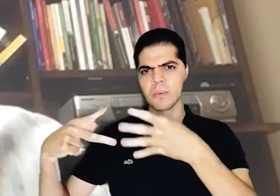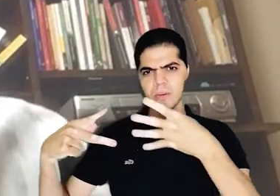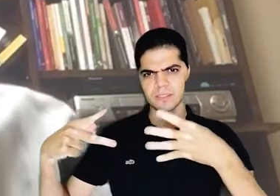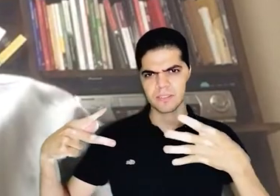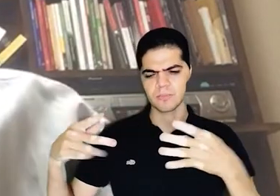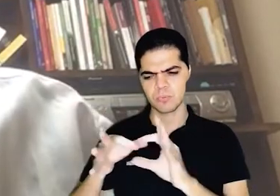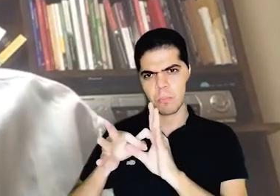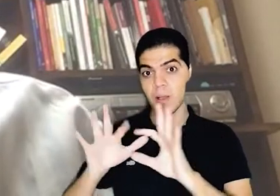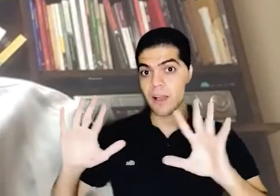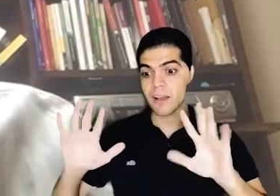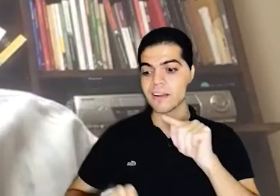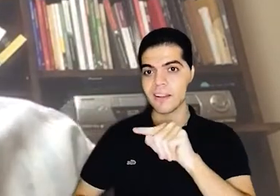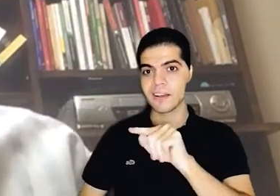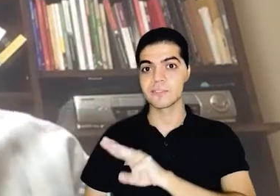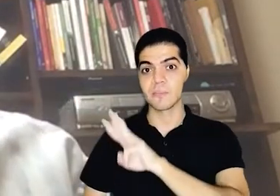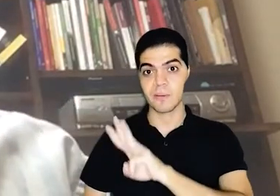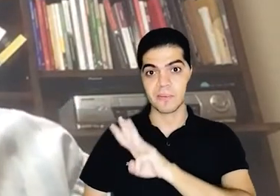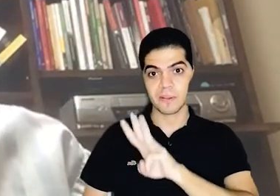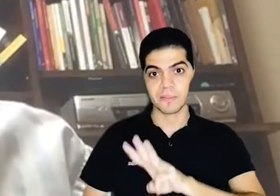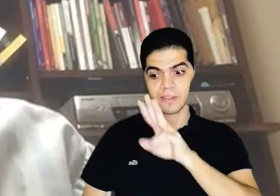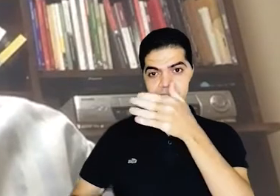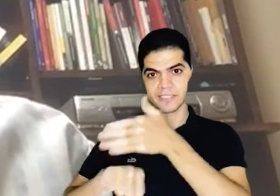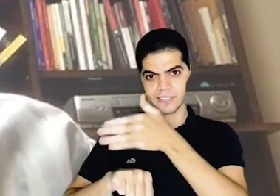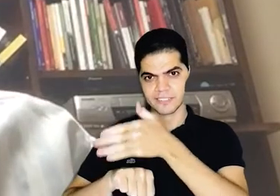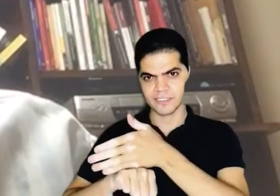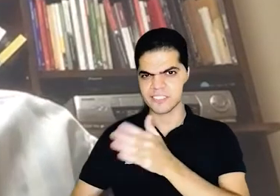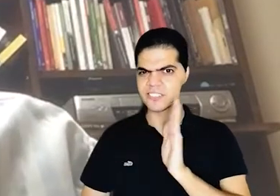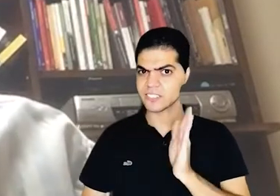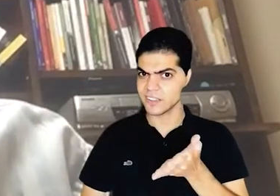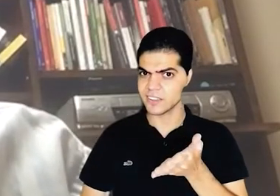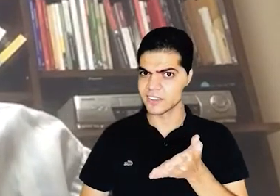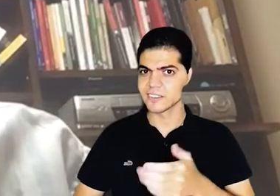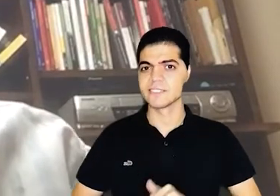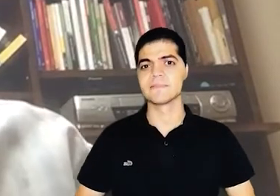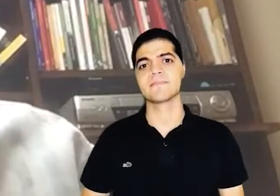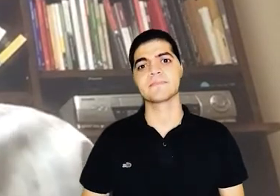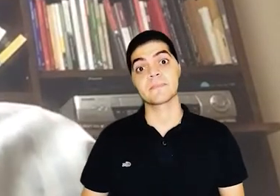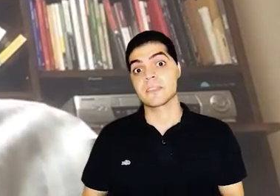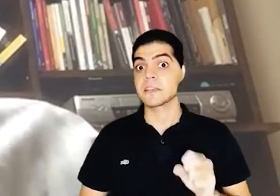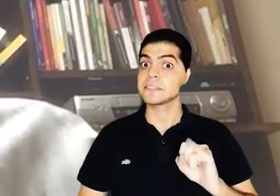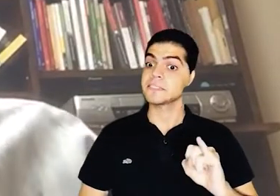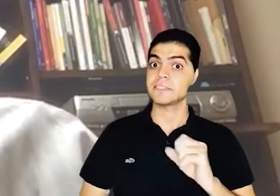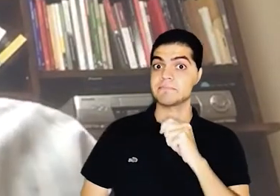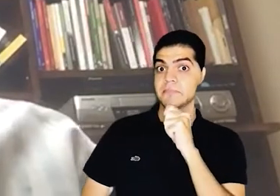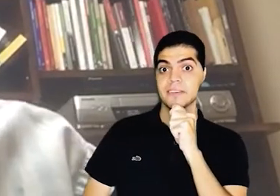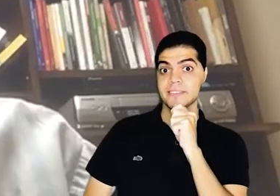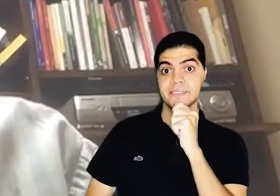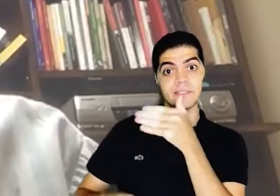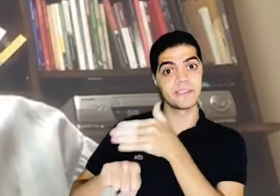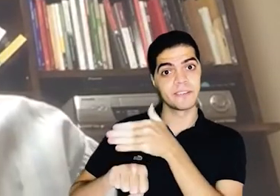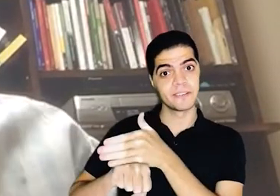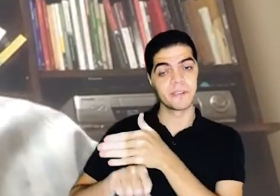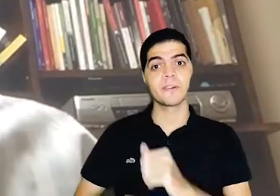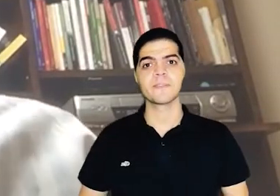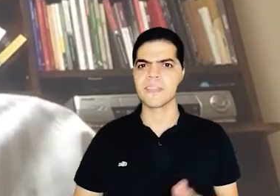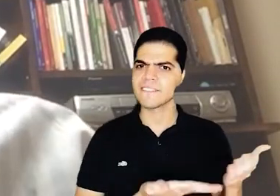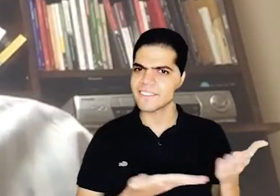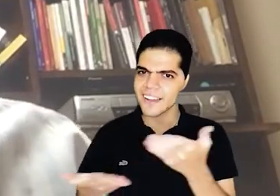o portal do Bicentenário da Independência e se não acessou